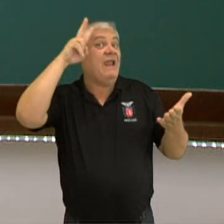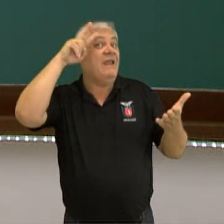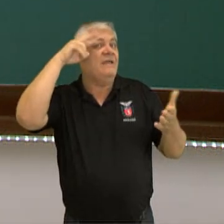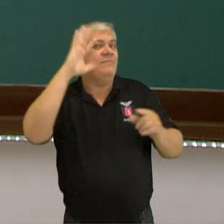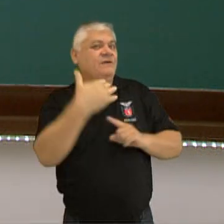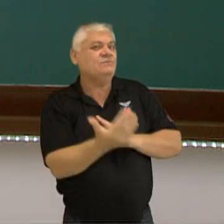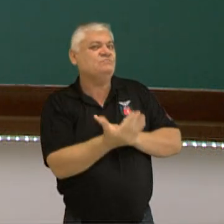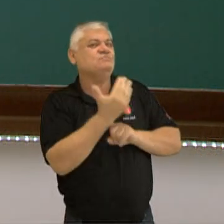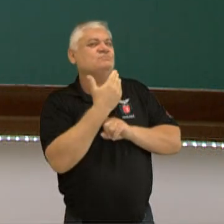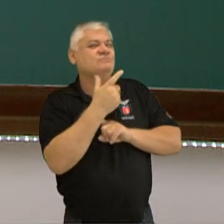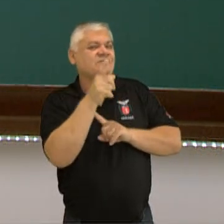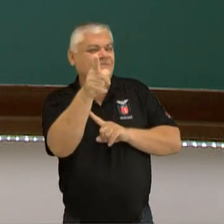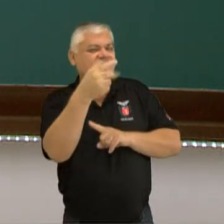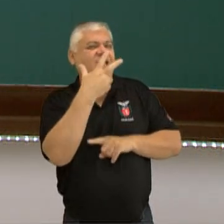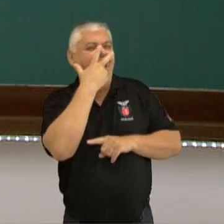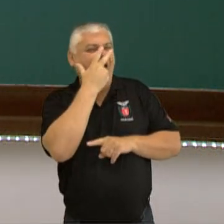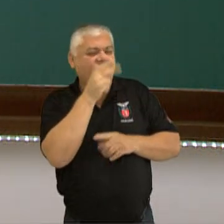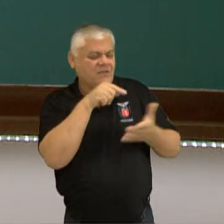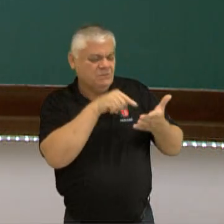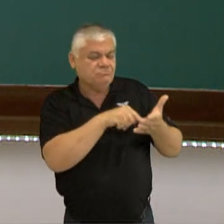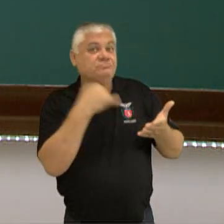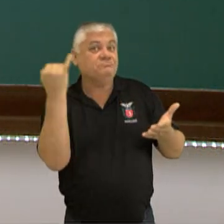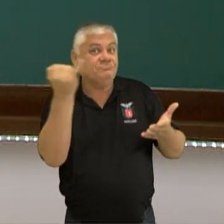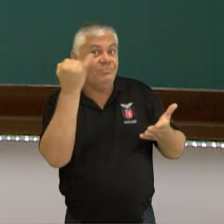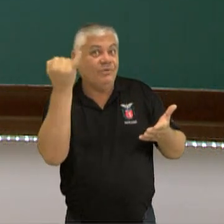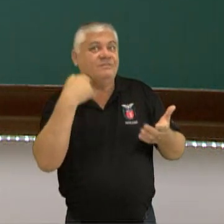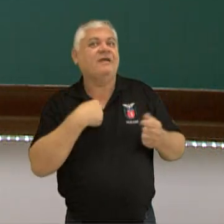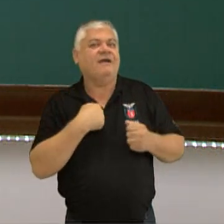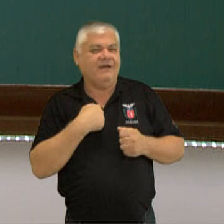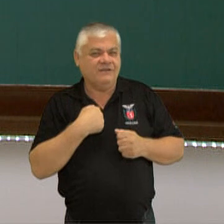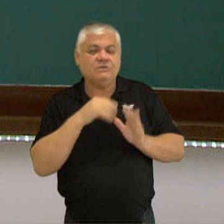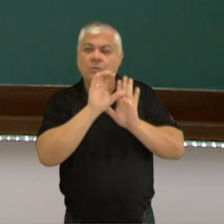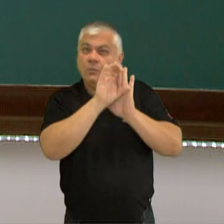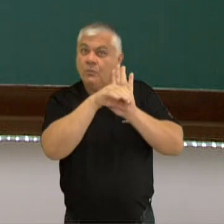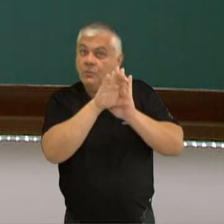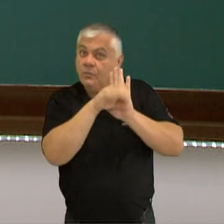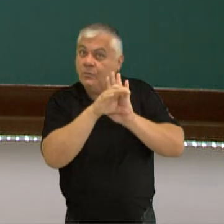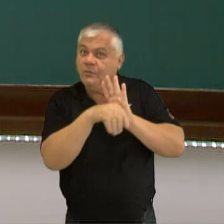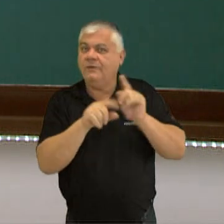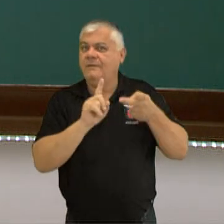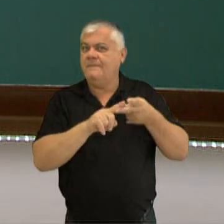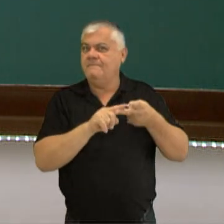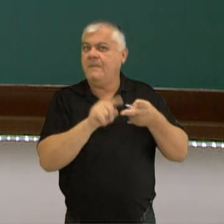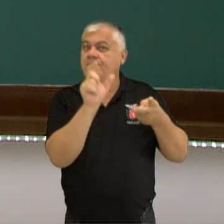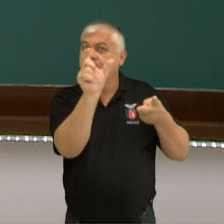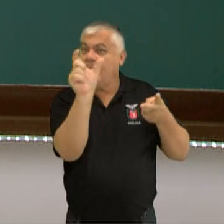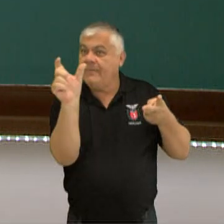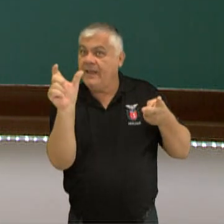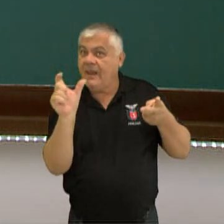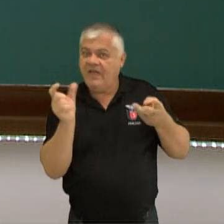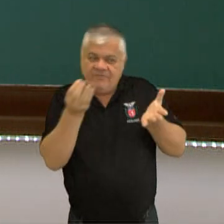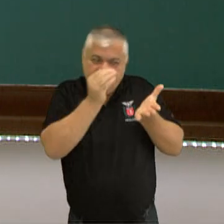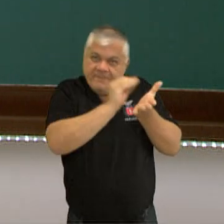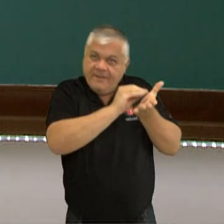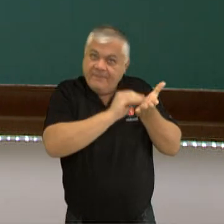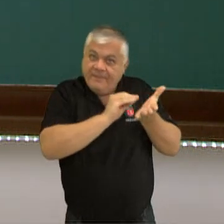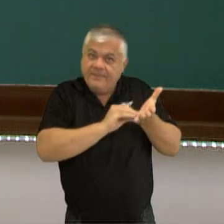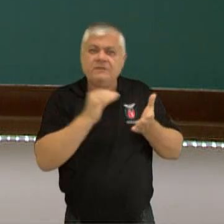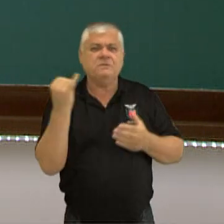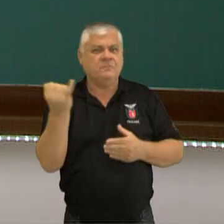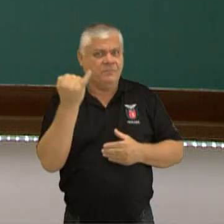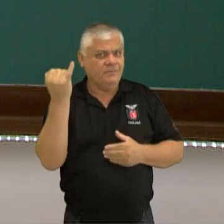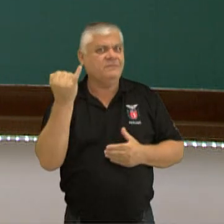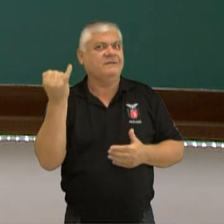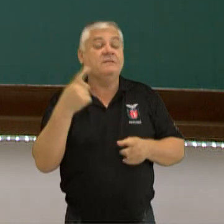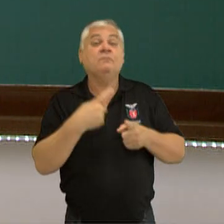julga mais importante, que é pertinente, conceitos, algumas palavras, fazer as anotações no seu caderno.